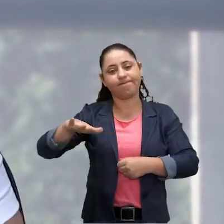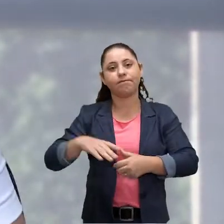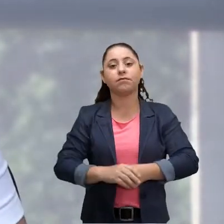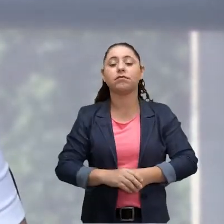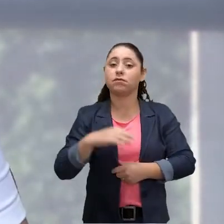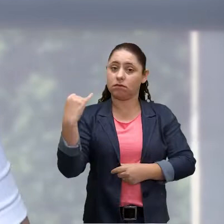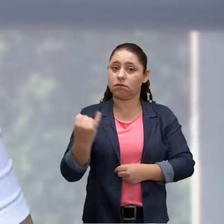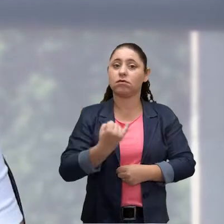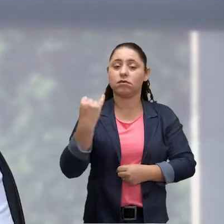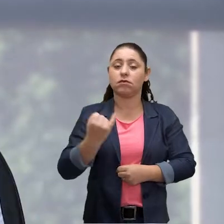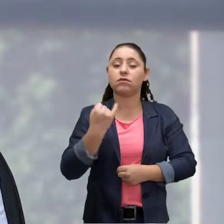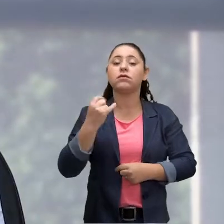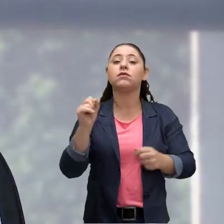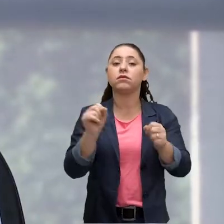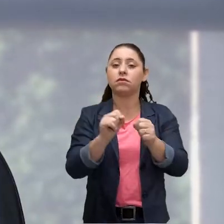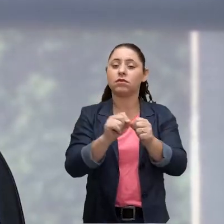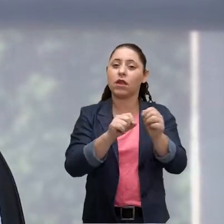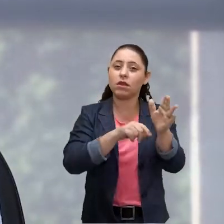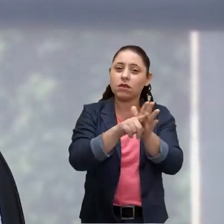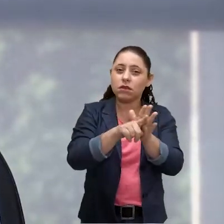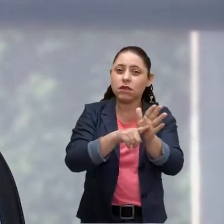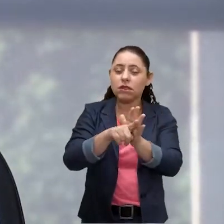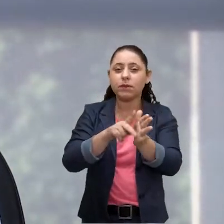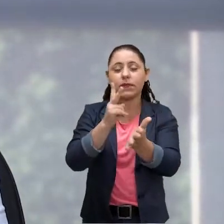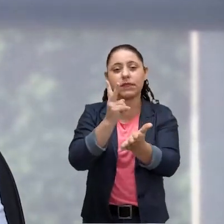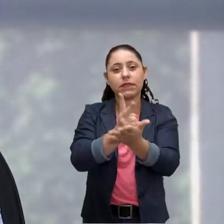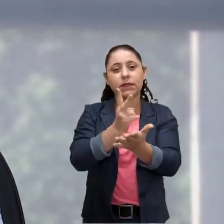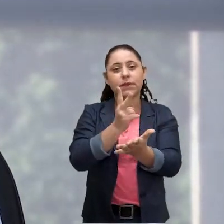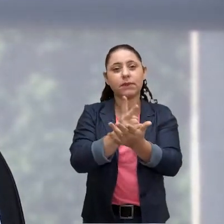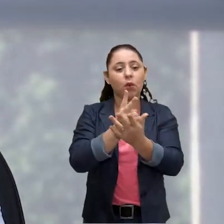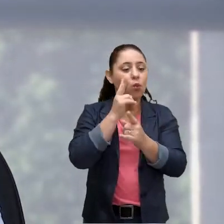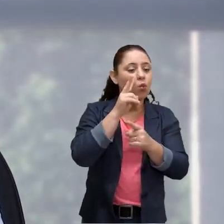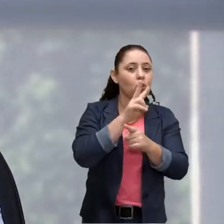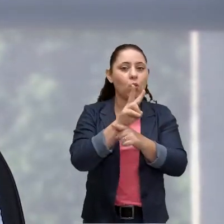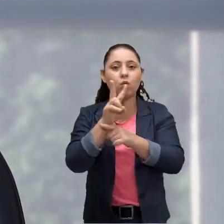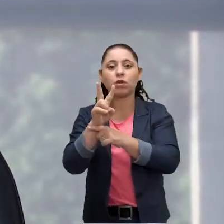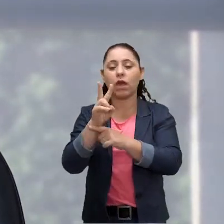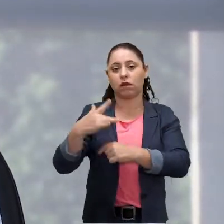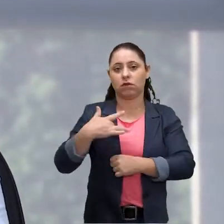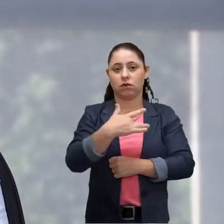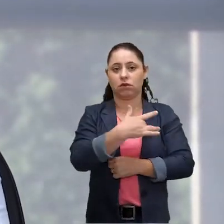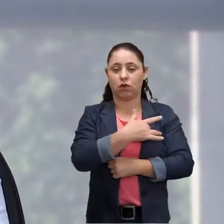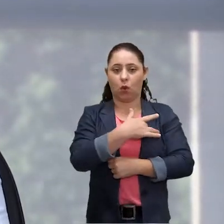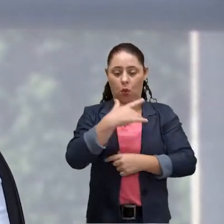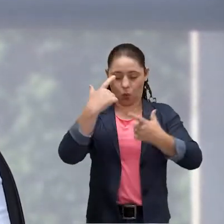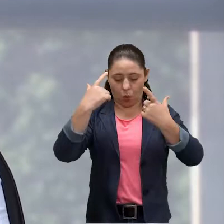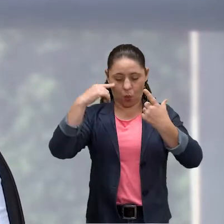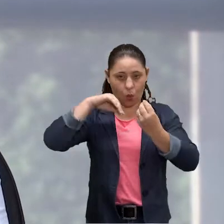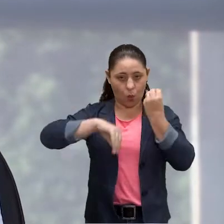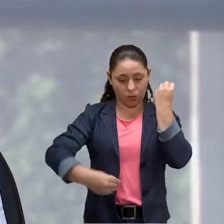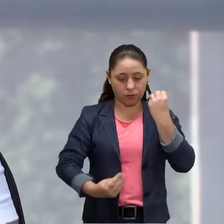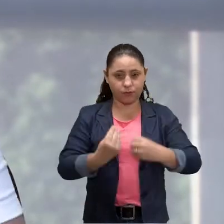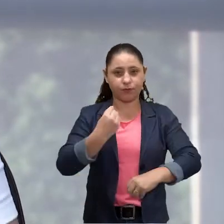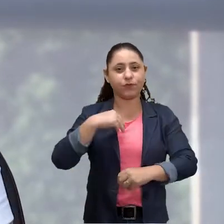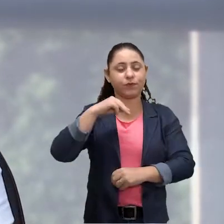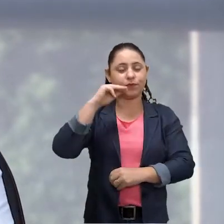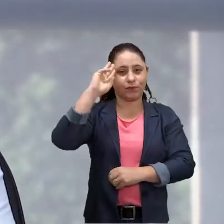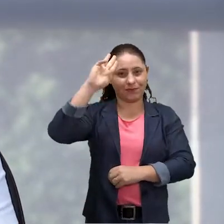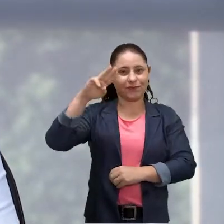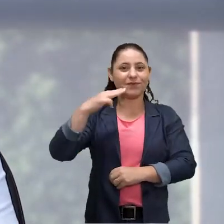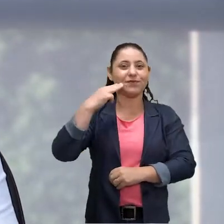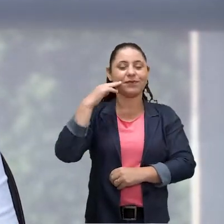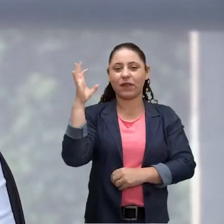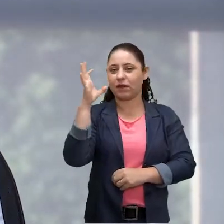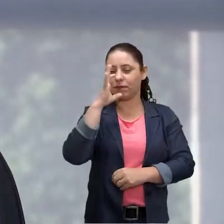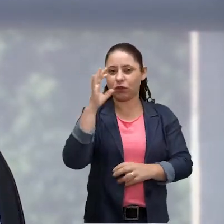e a importância de se fazer os exames de rotina para monitorar a saúde do nosso organismo. Eu sou Marité Kogo e